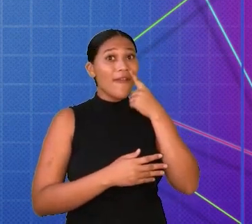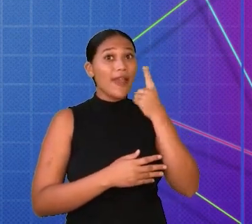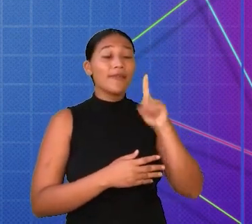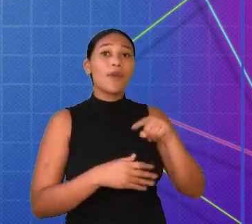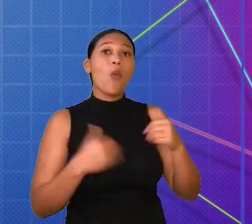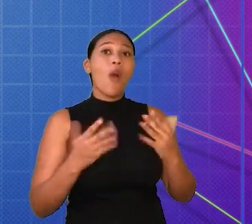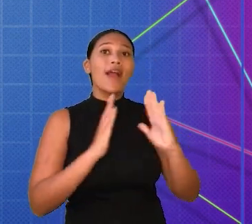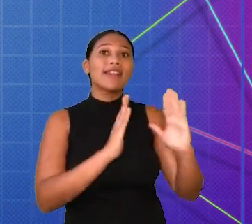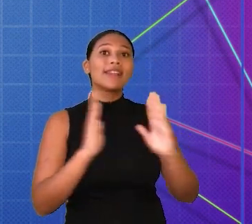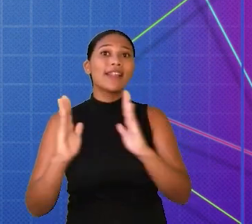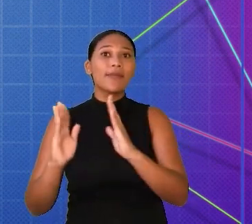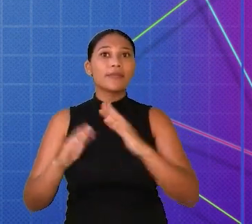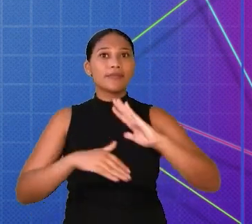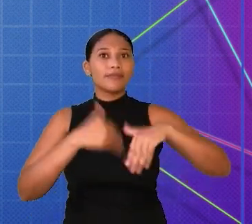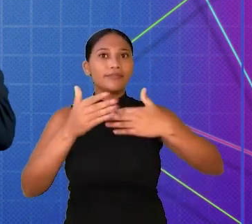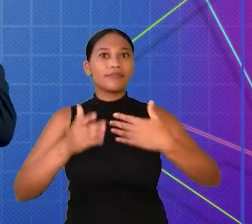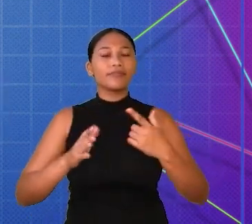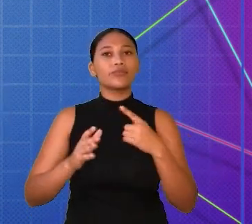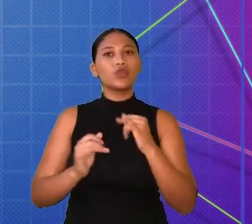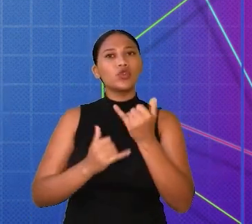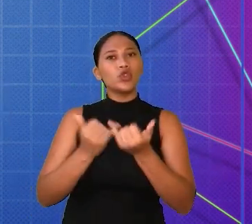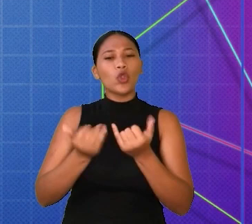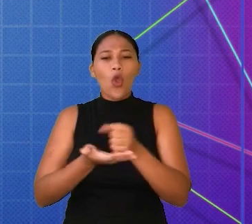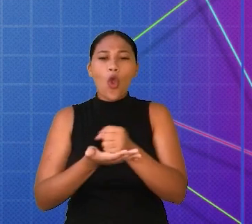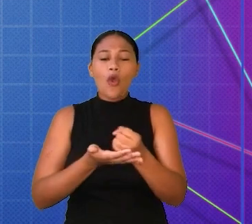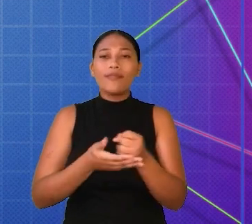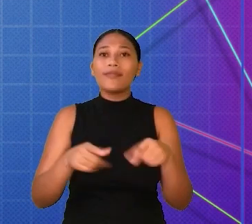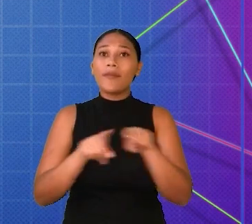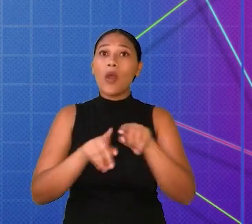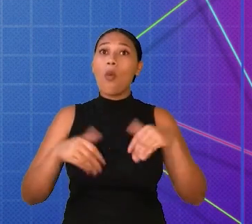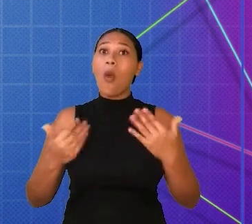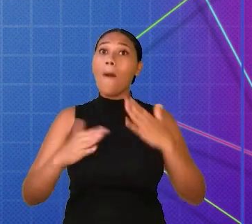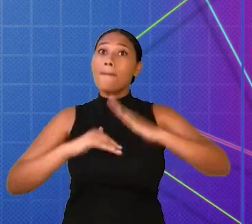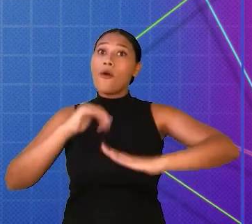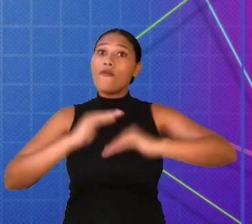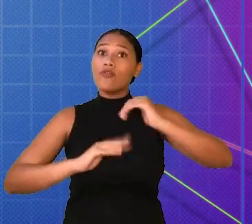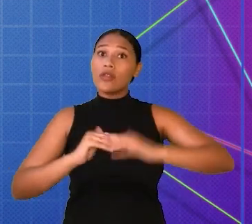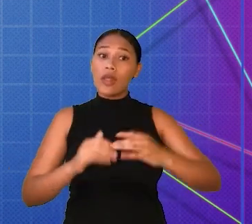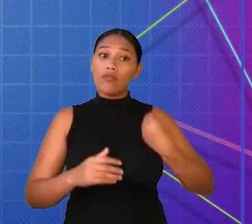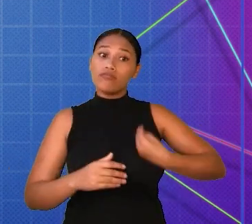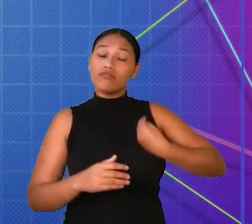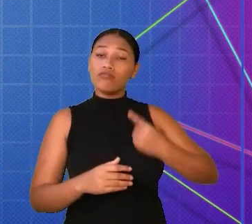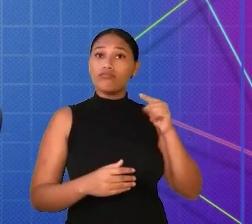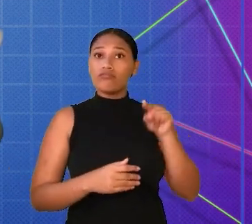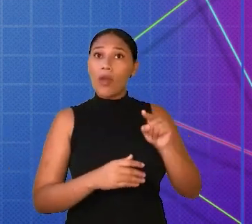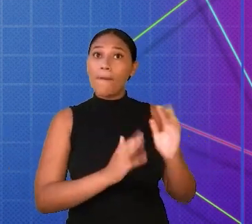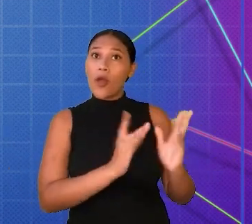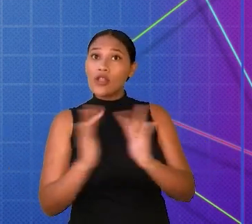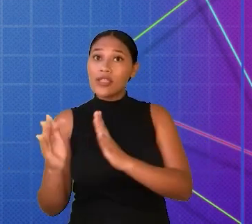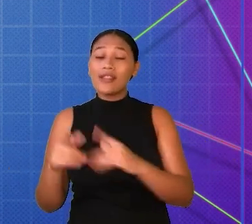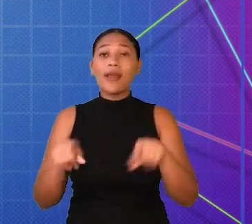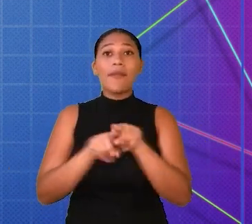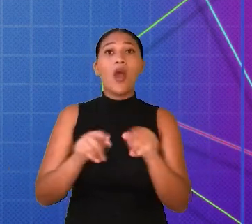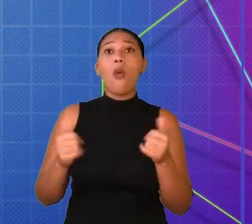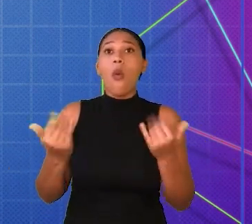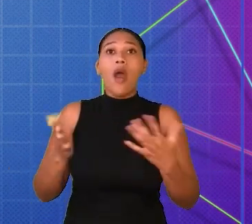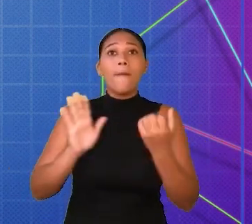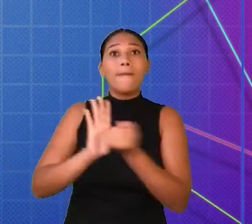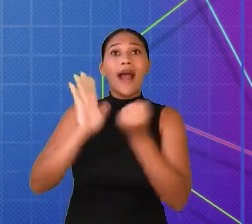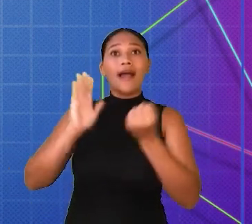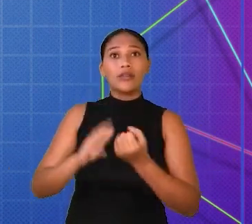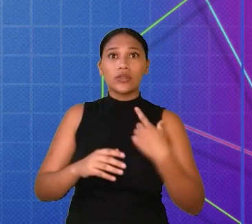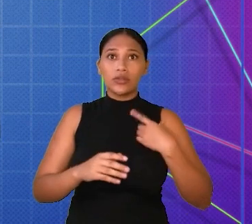parte é interessante, pois é onde a gente vê quais são as etapas da construção de um jogo e quais são os profissionais que estão inseridos